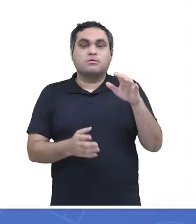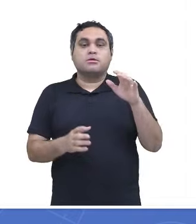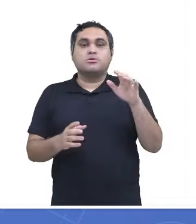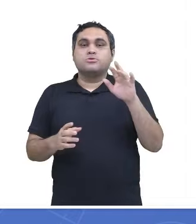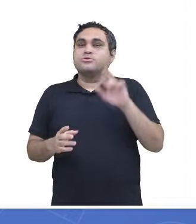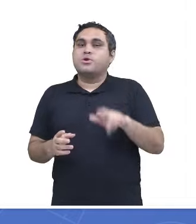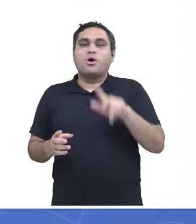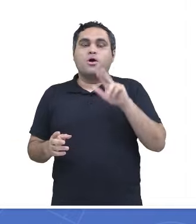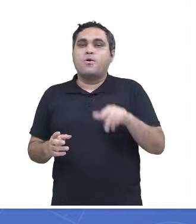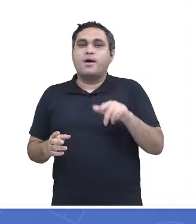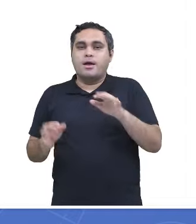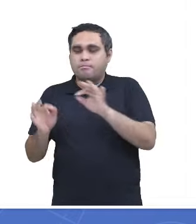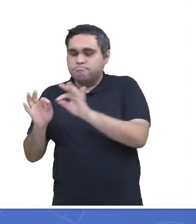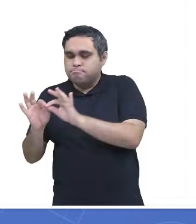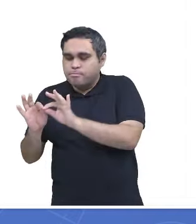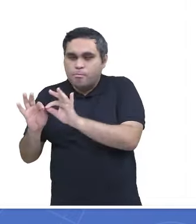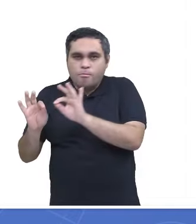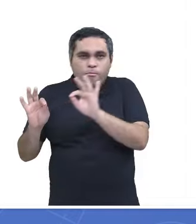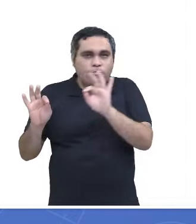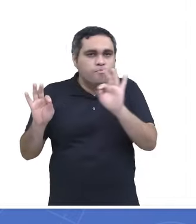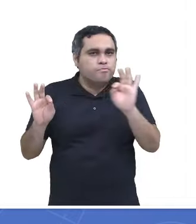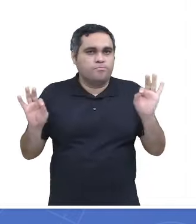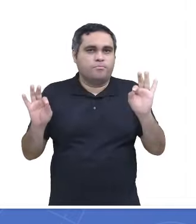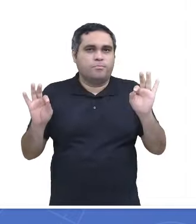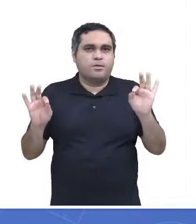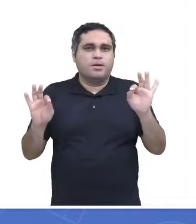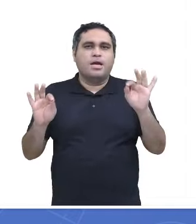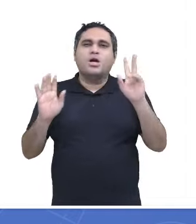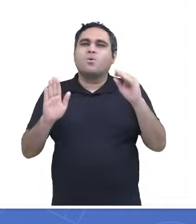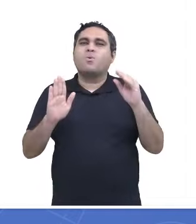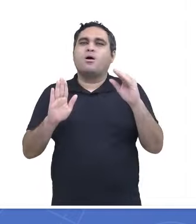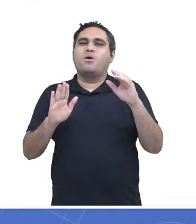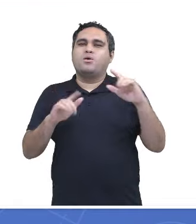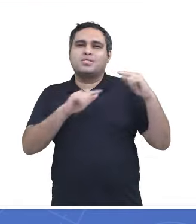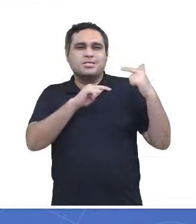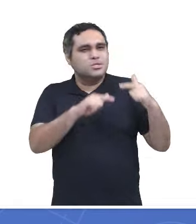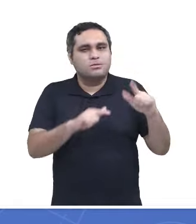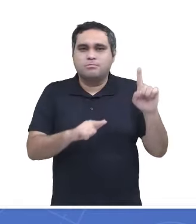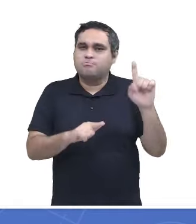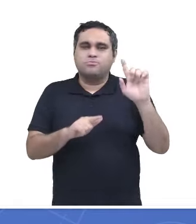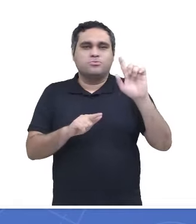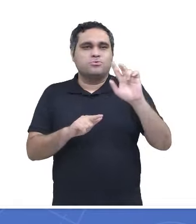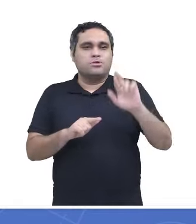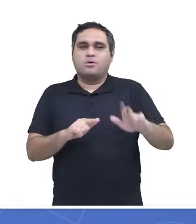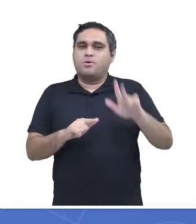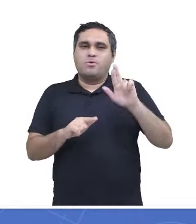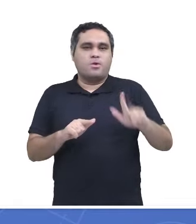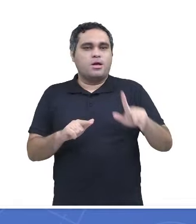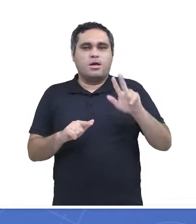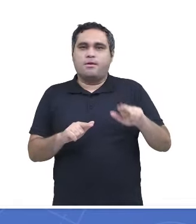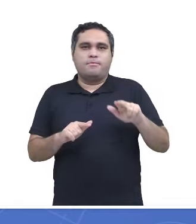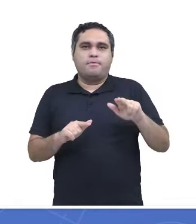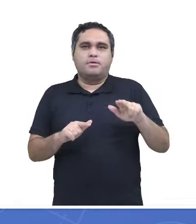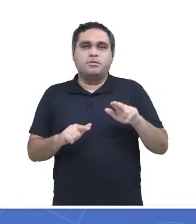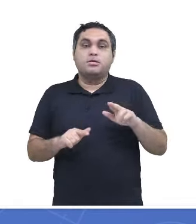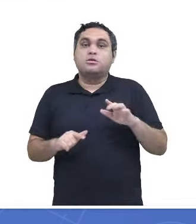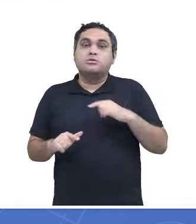pela linearidade do modelo tradicional, mas não sendo mais